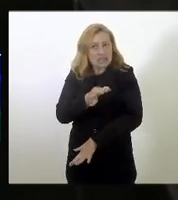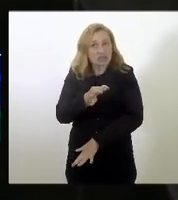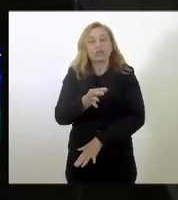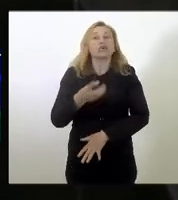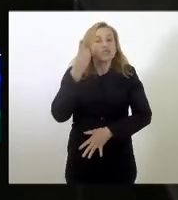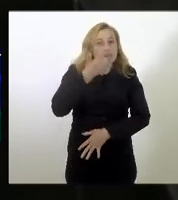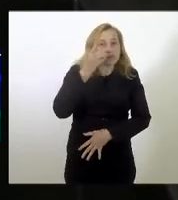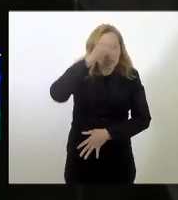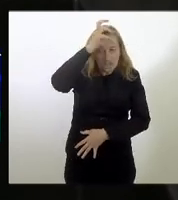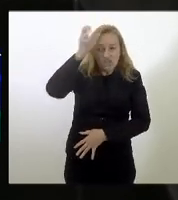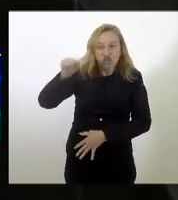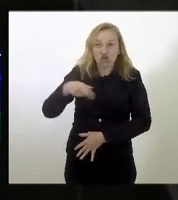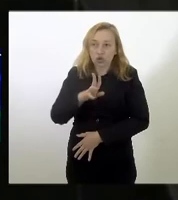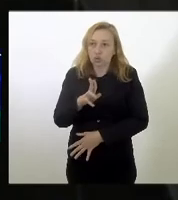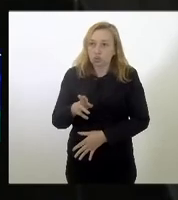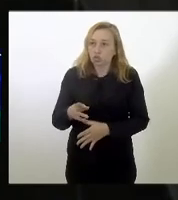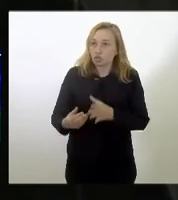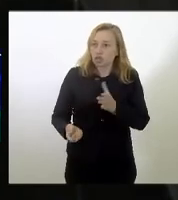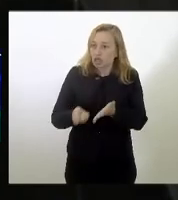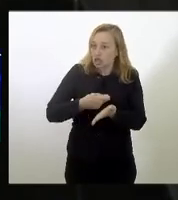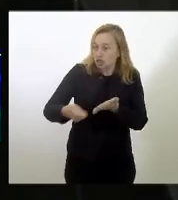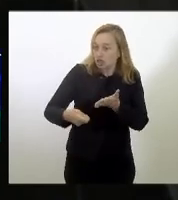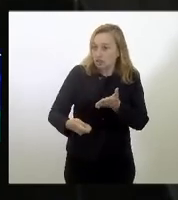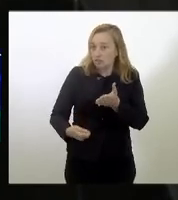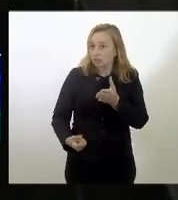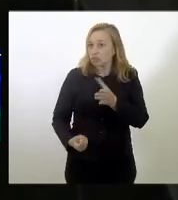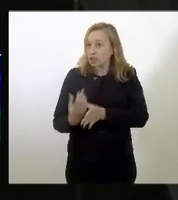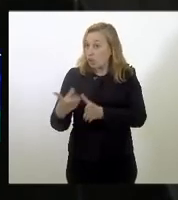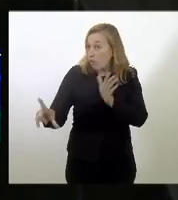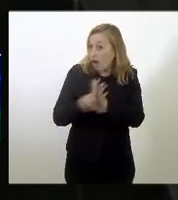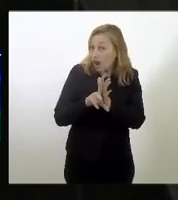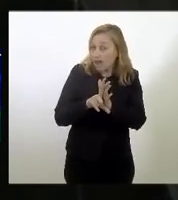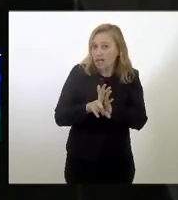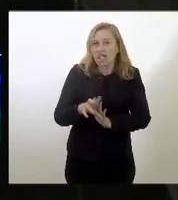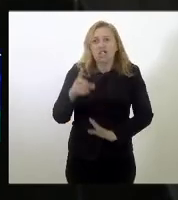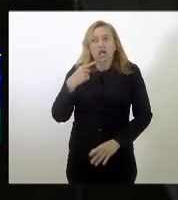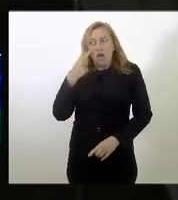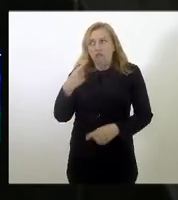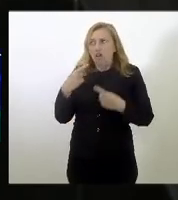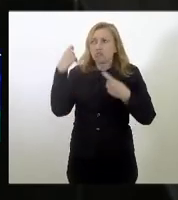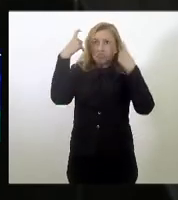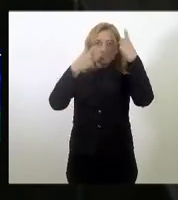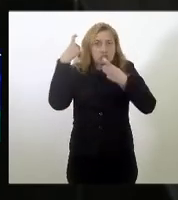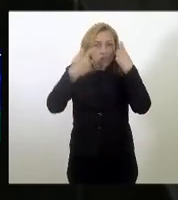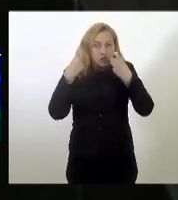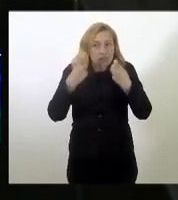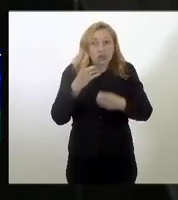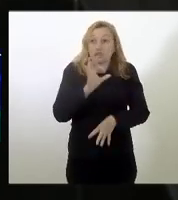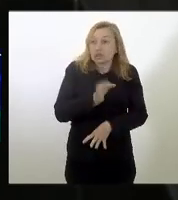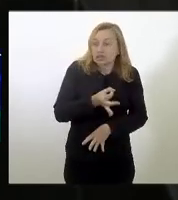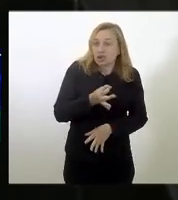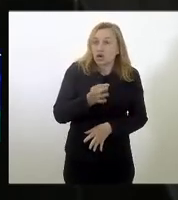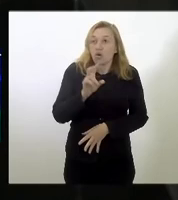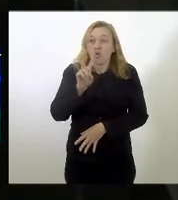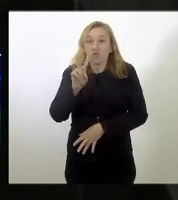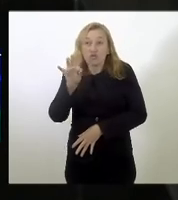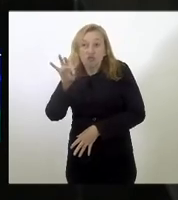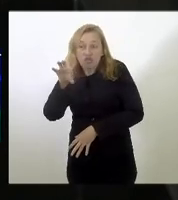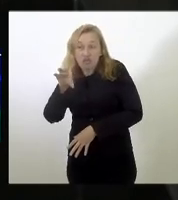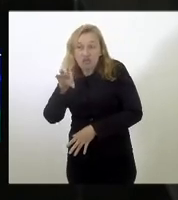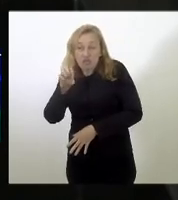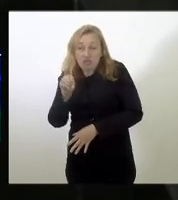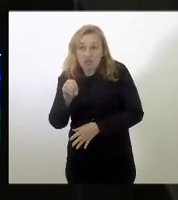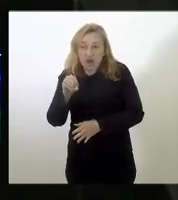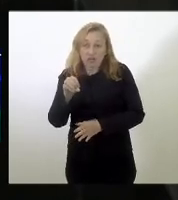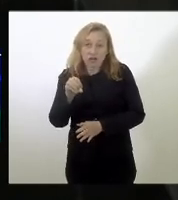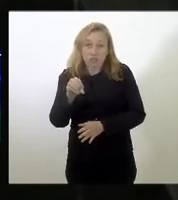Ju, autora dessa lei, a gente vê com muita preocupação, inclusive, o veto do governador ao